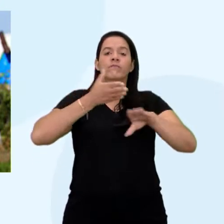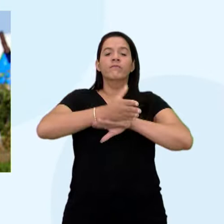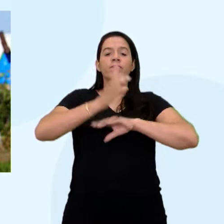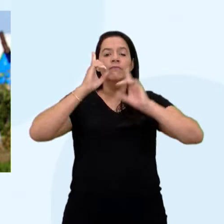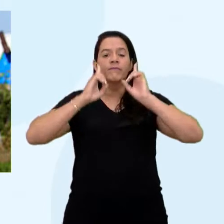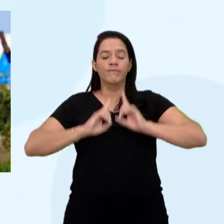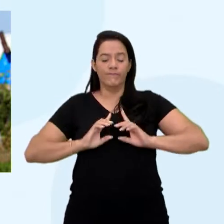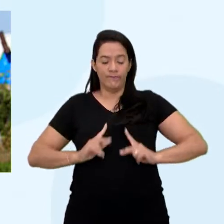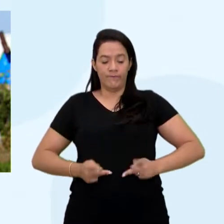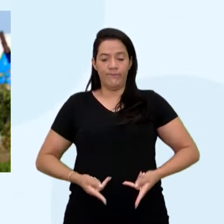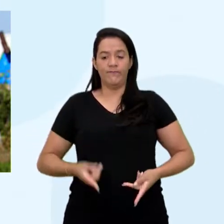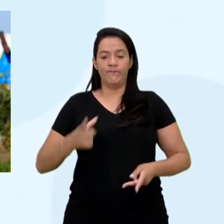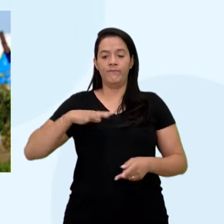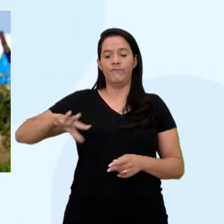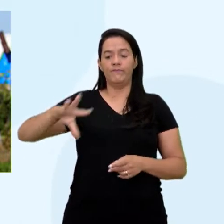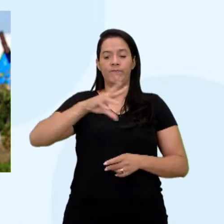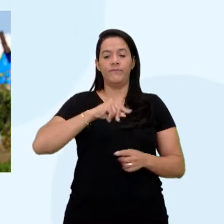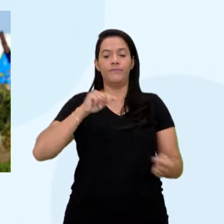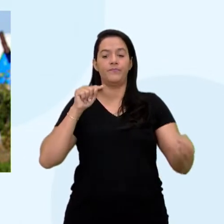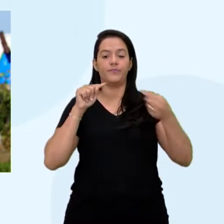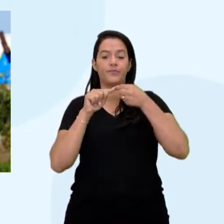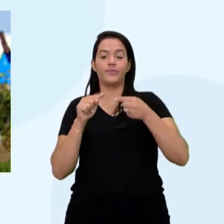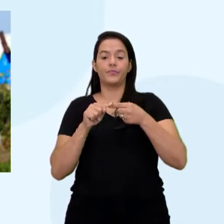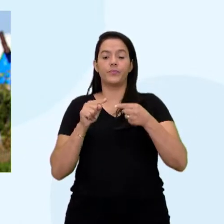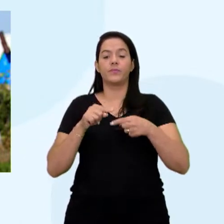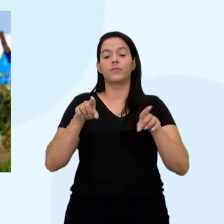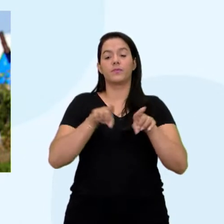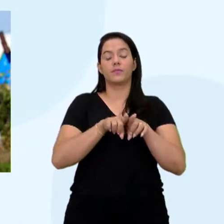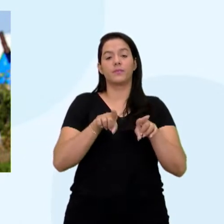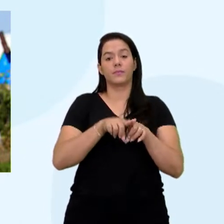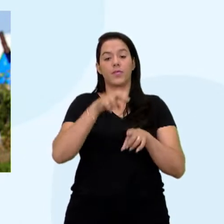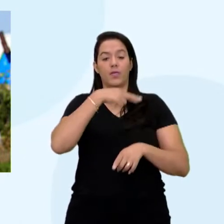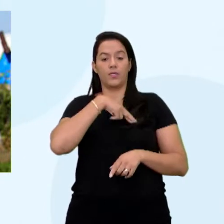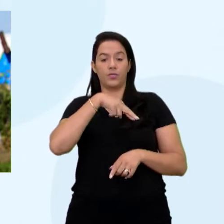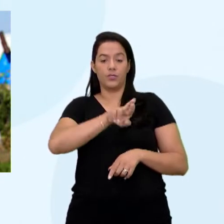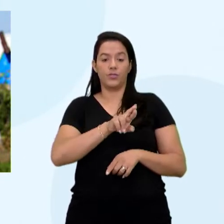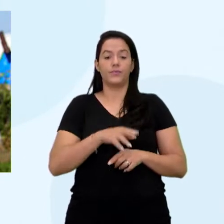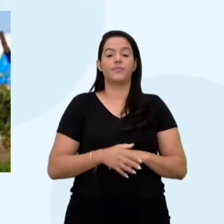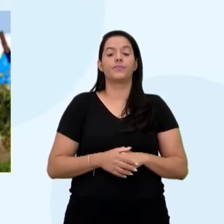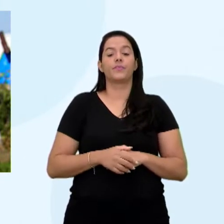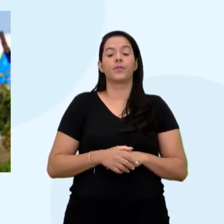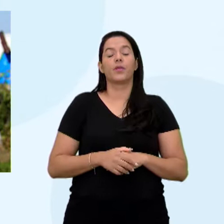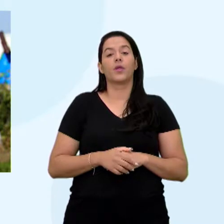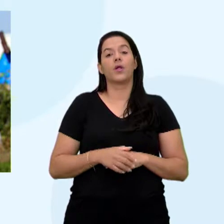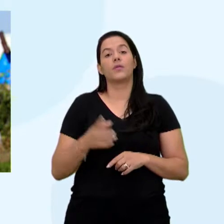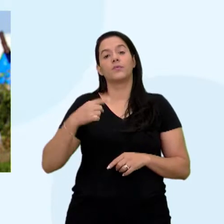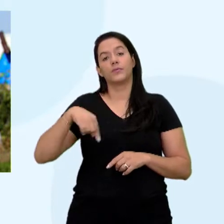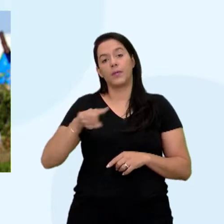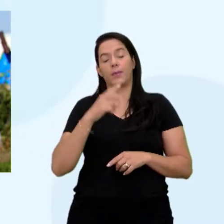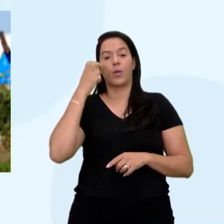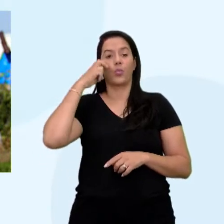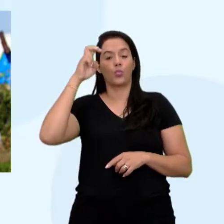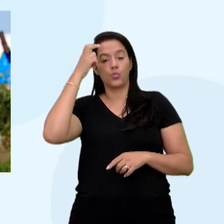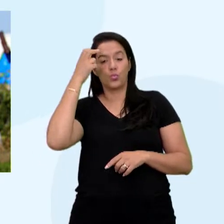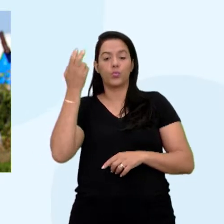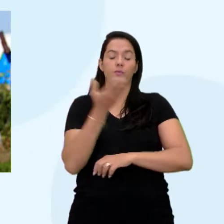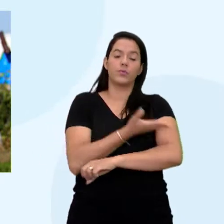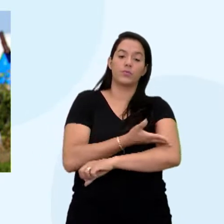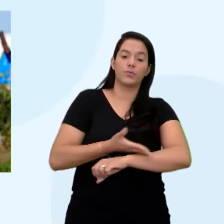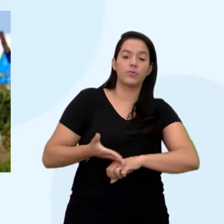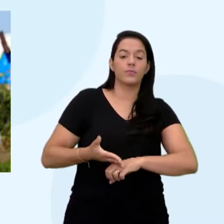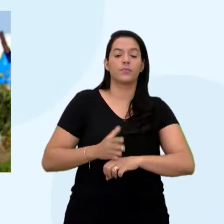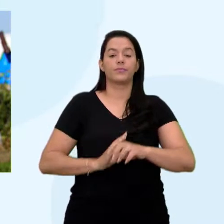São perseguições ligadas à religião, a etnia, ou seja, a própria cultura, os costumes,